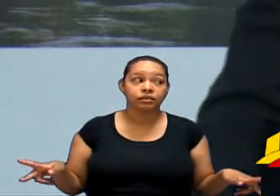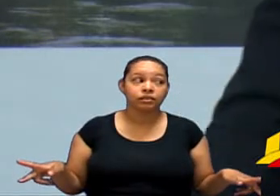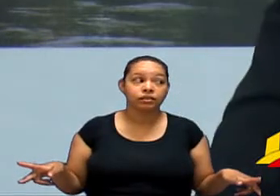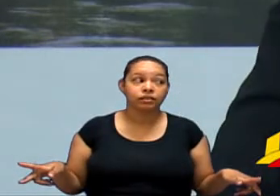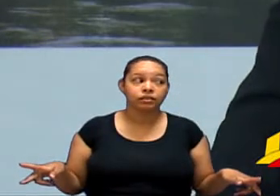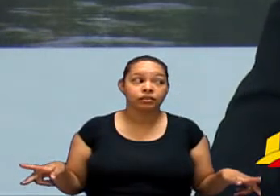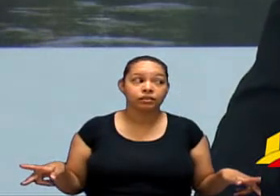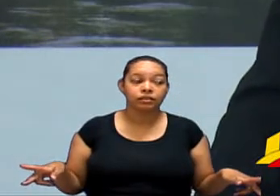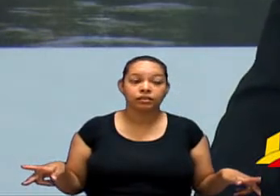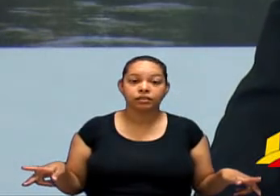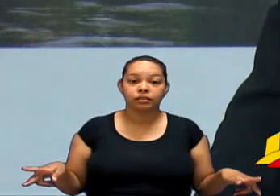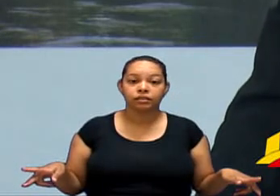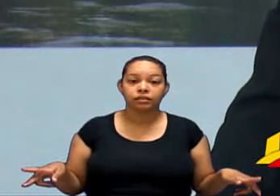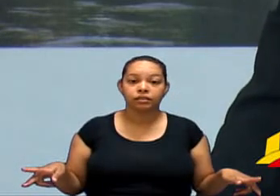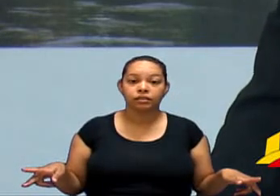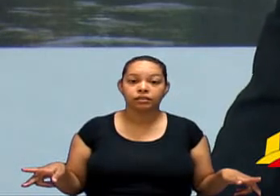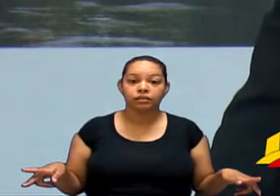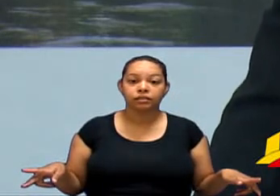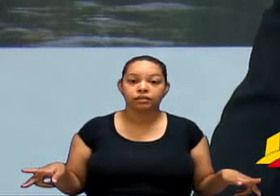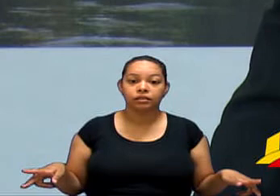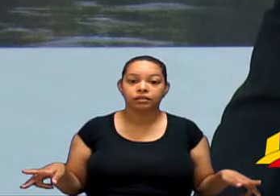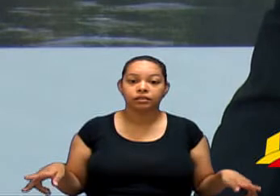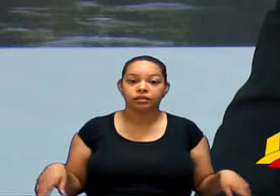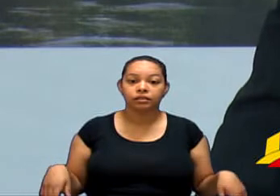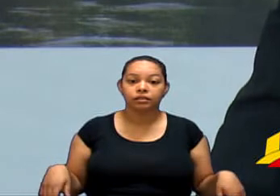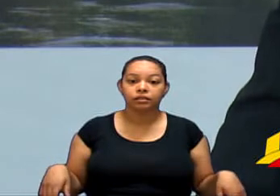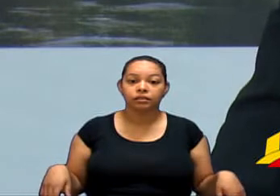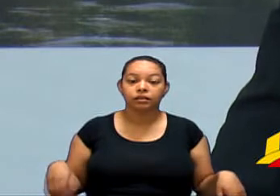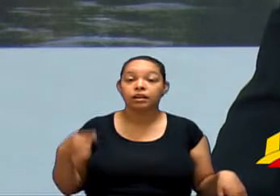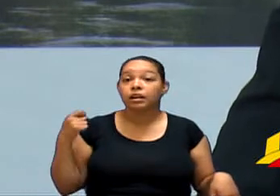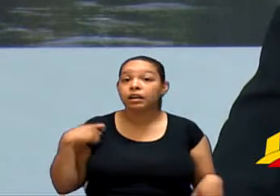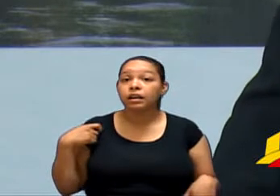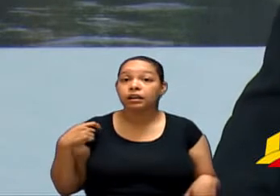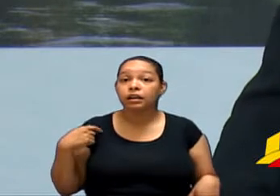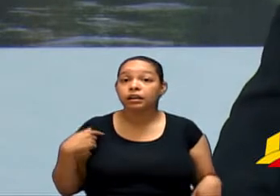então eu não entendo como isso se eu tiver enganado